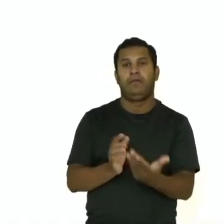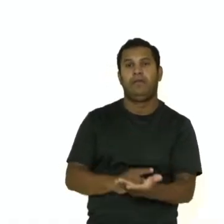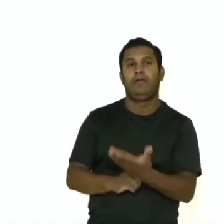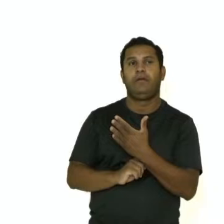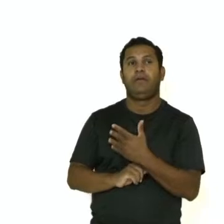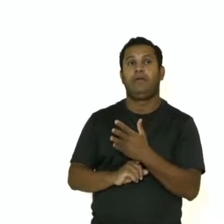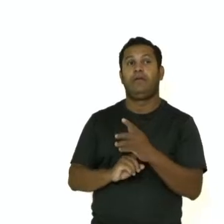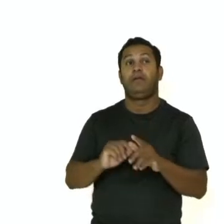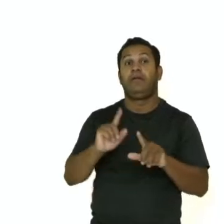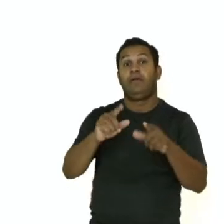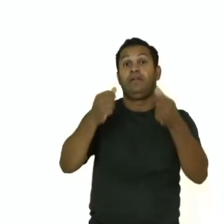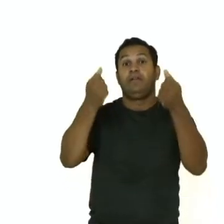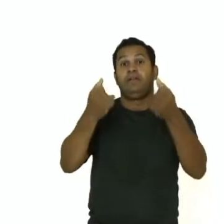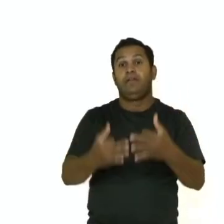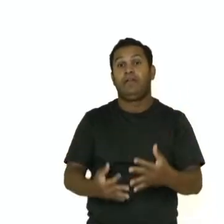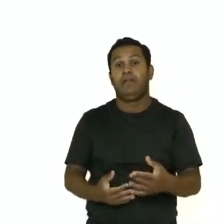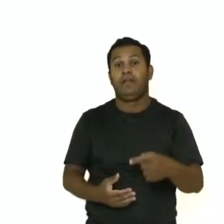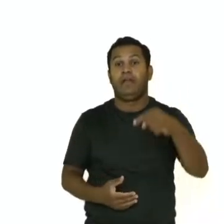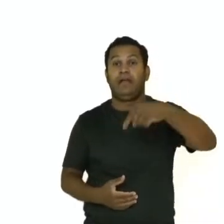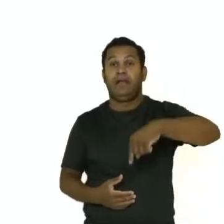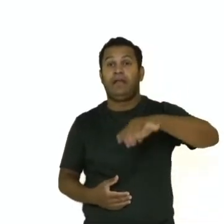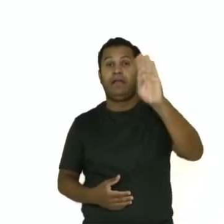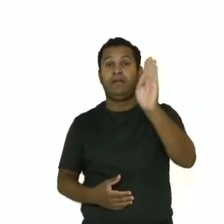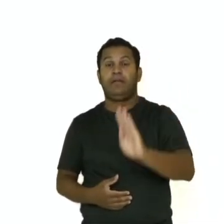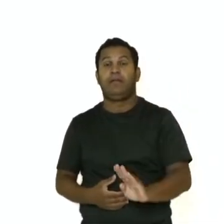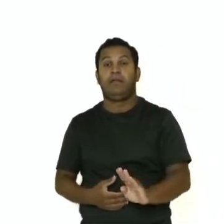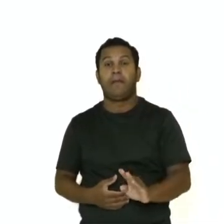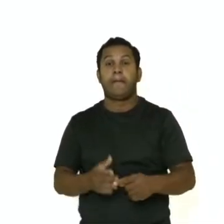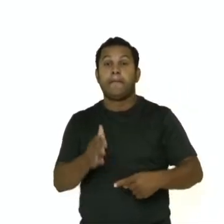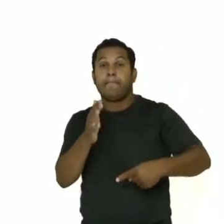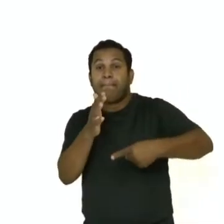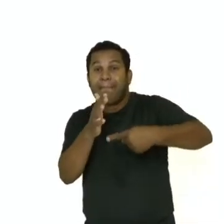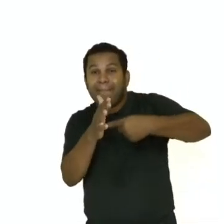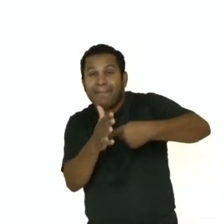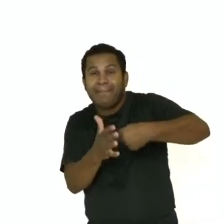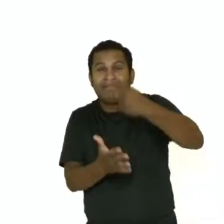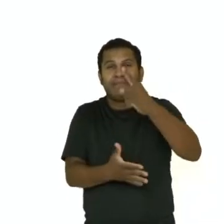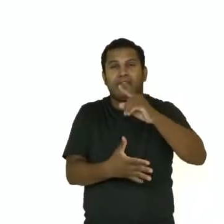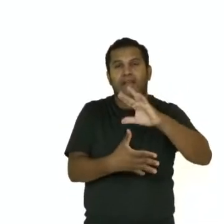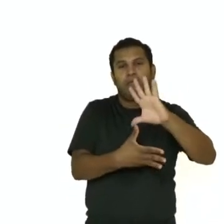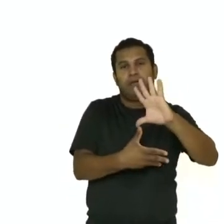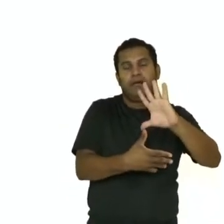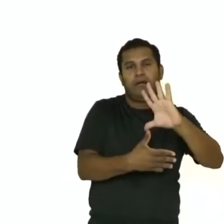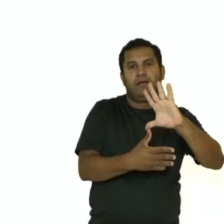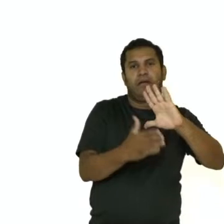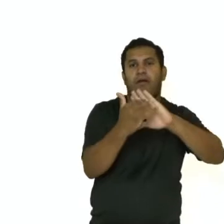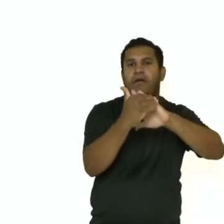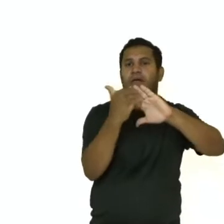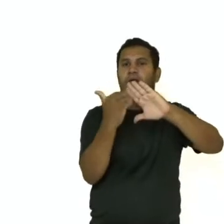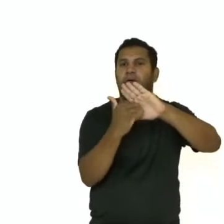foi feita a primeira divisão regional do Brasil ali. E por quê? E